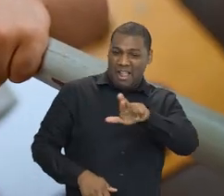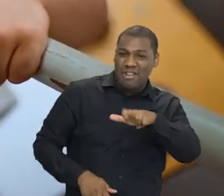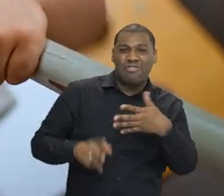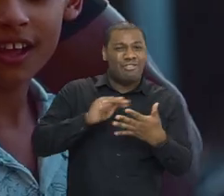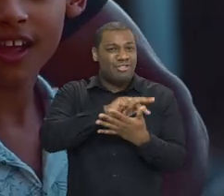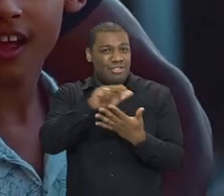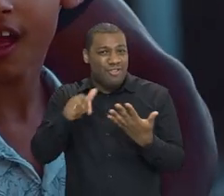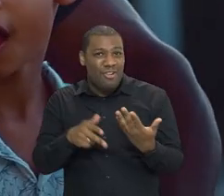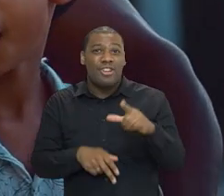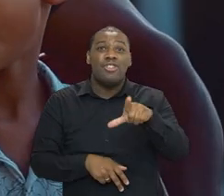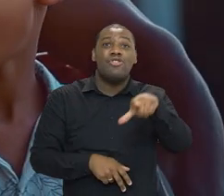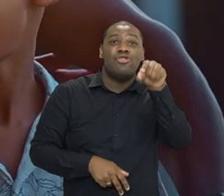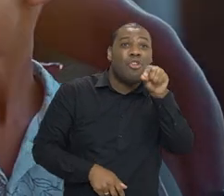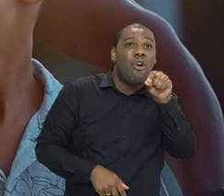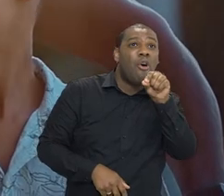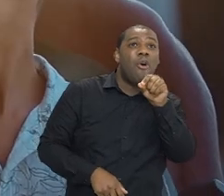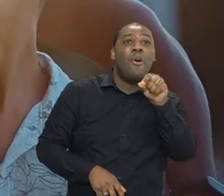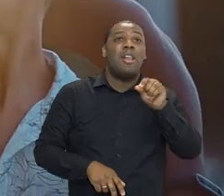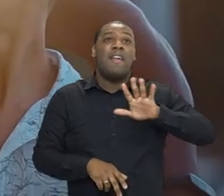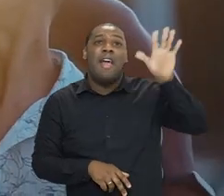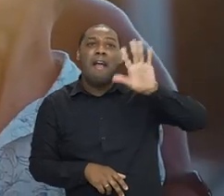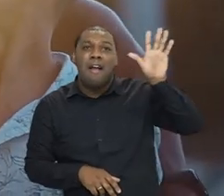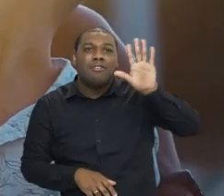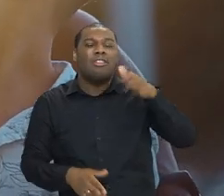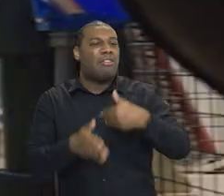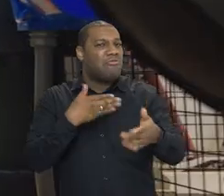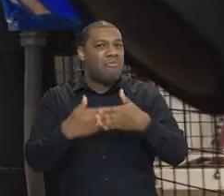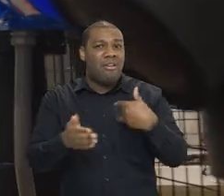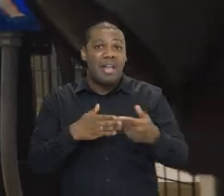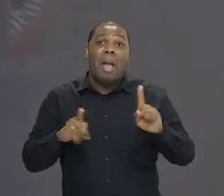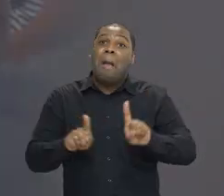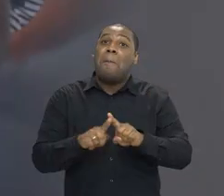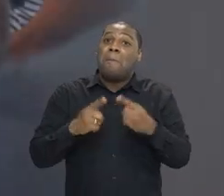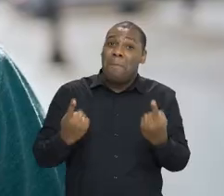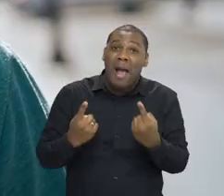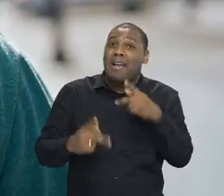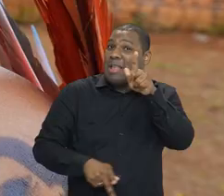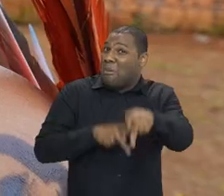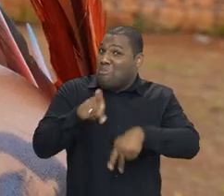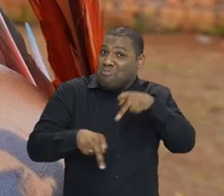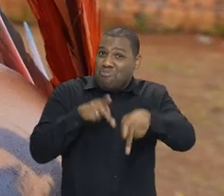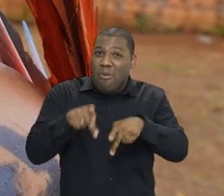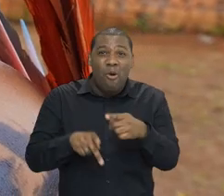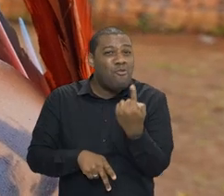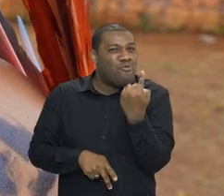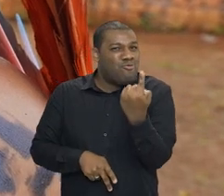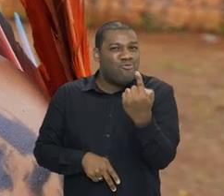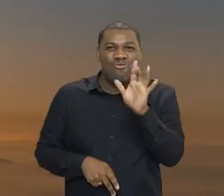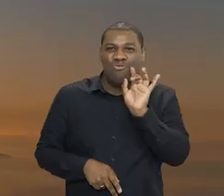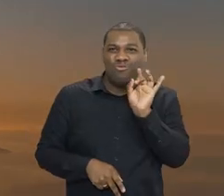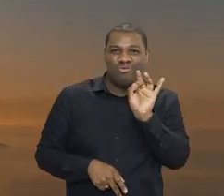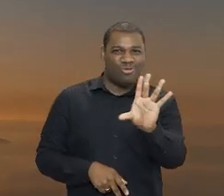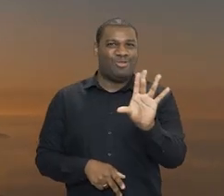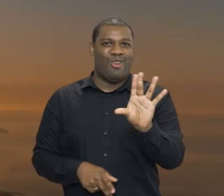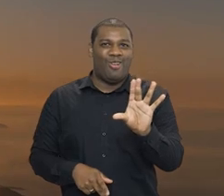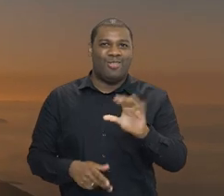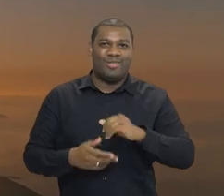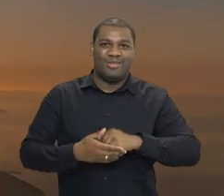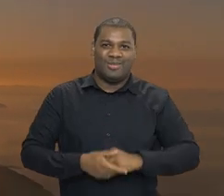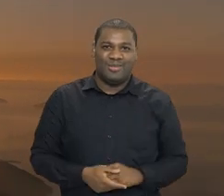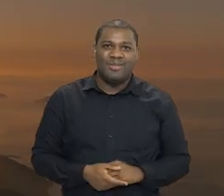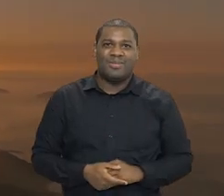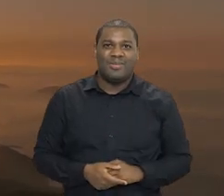seguir religiões diferentes, ter preferência por este ou por aquele candidato, mas que somos uma mesma grande nação, um